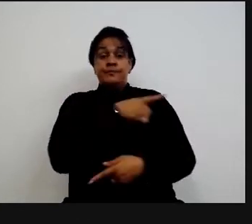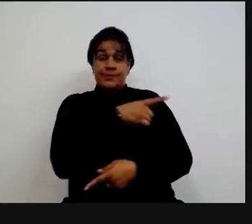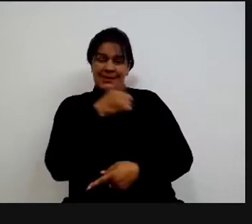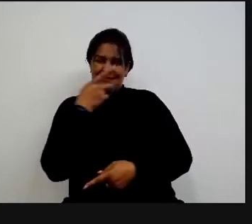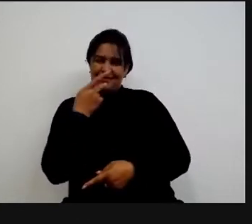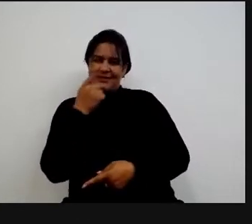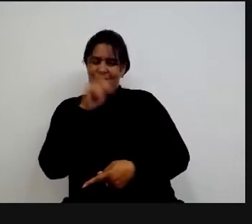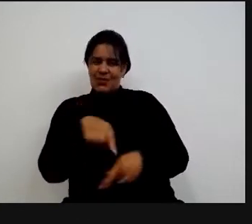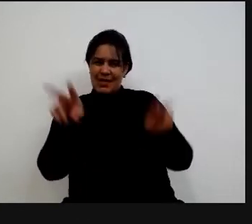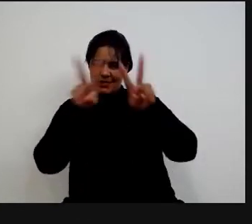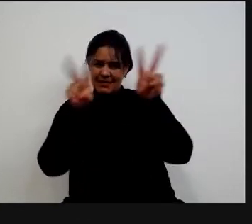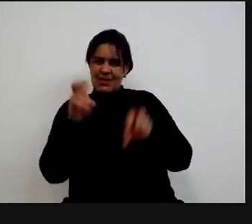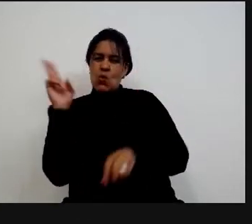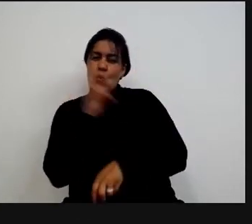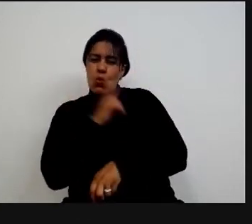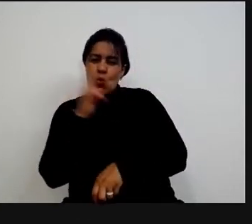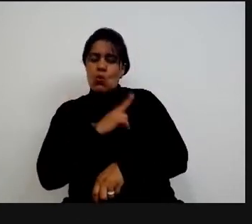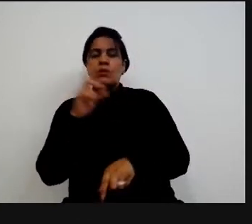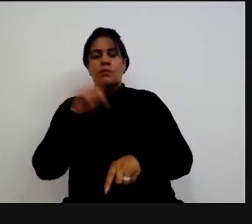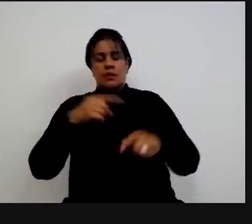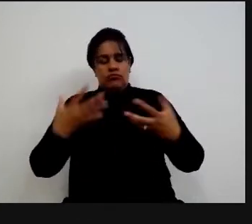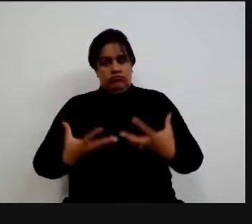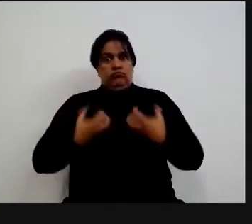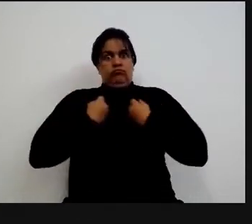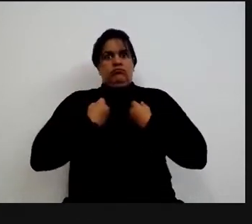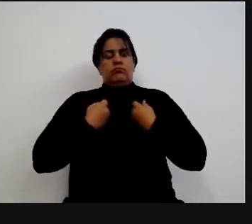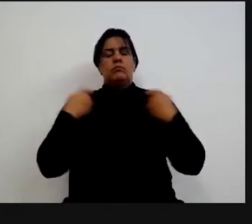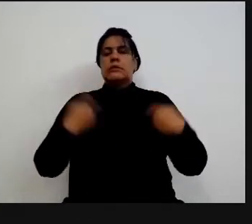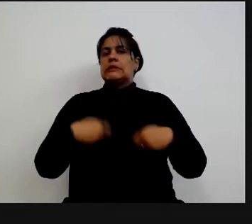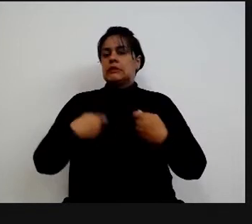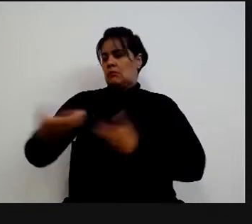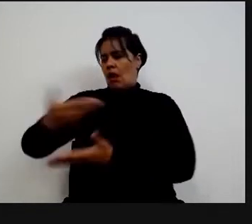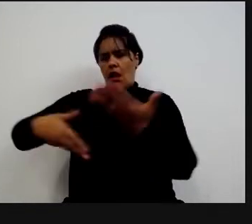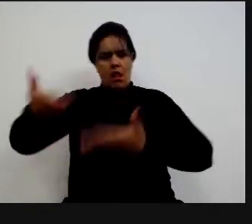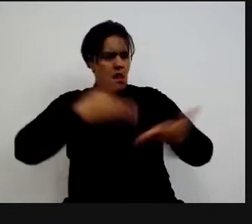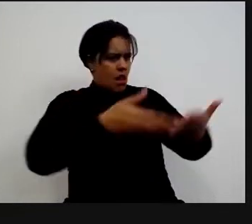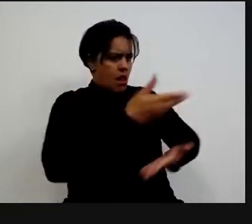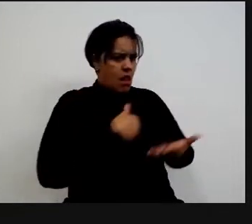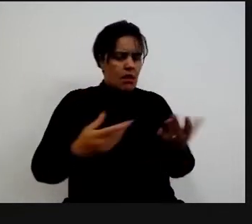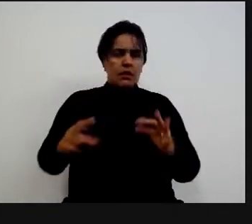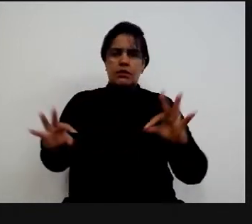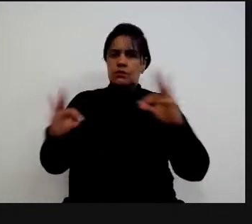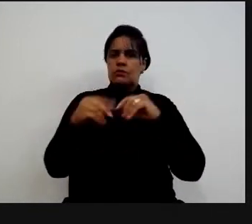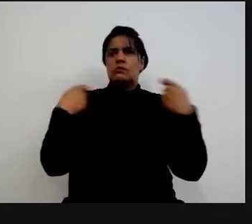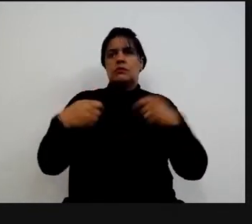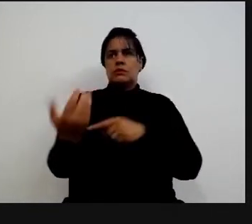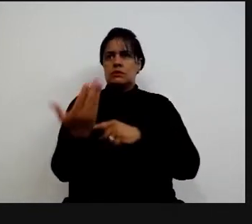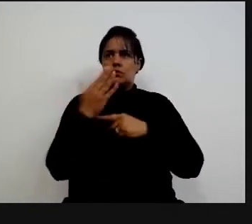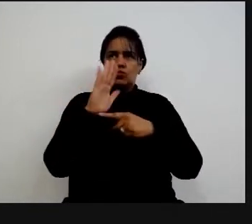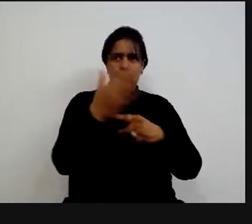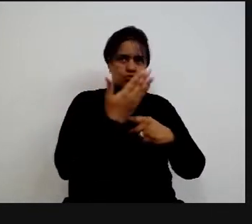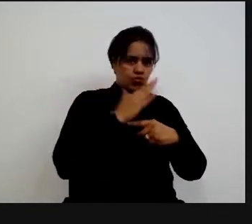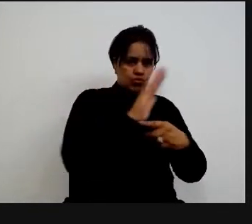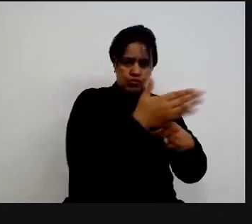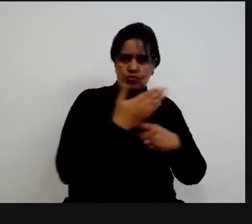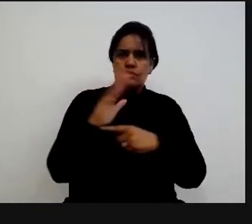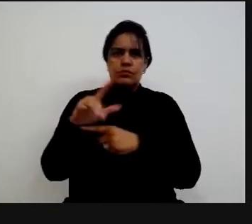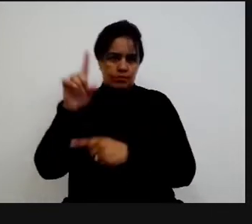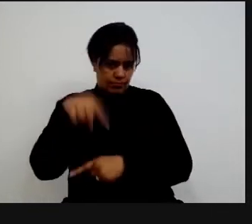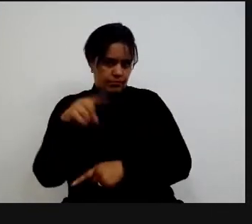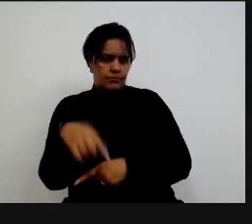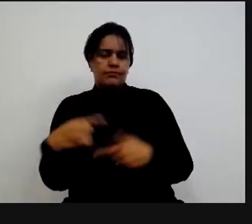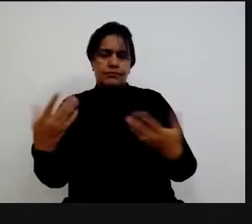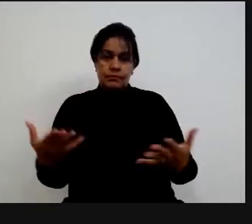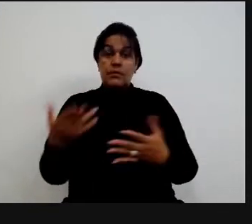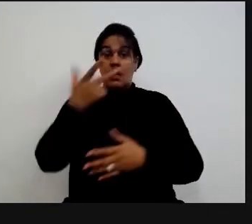urgência, eu acho que despertou o espírito de colaboração, né? De servidores, dos técnicos que trabalhavam ali na